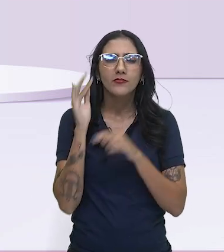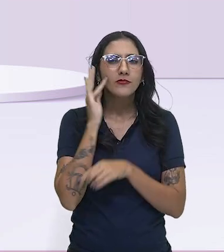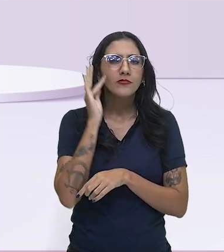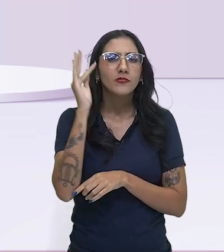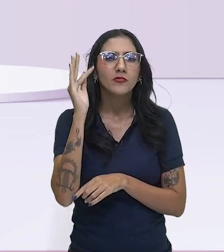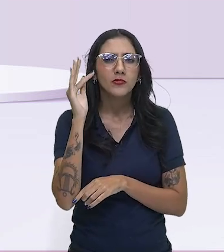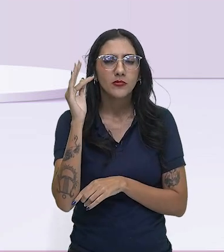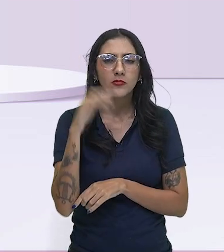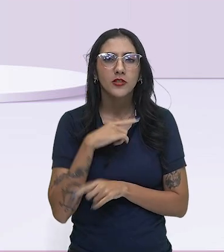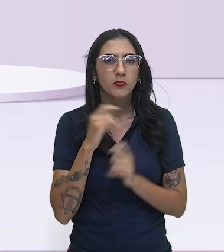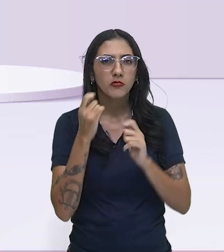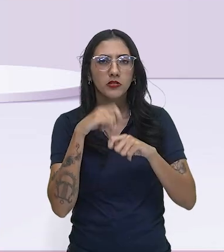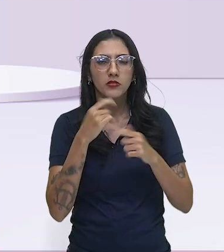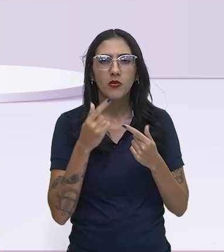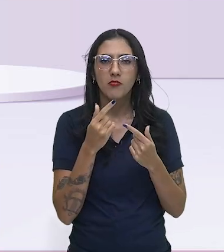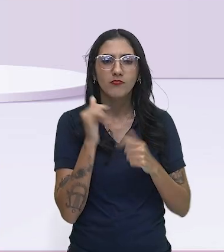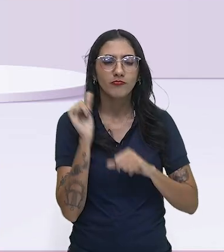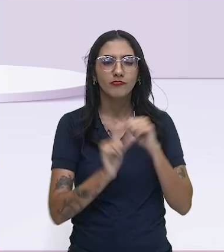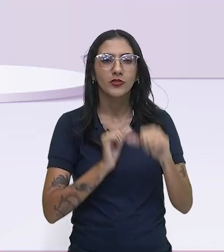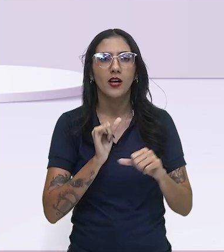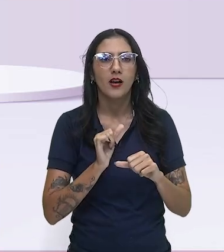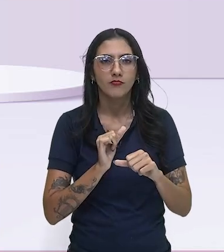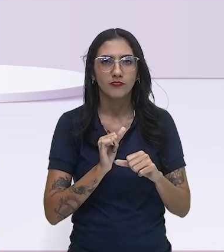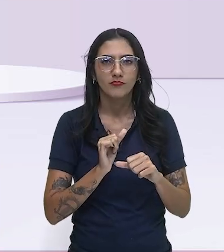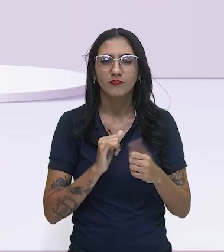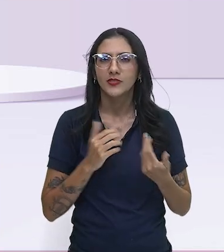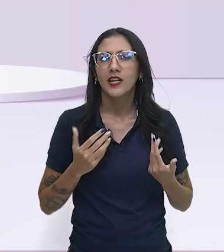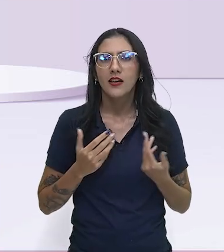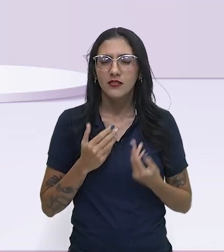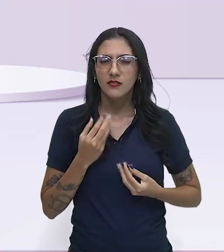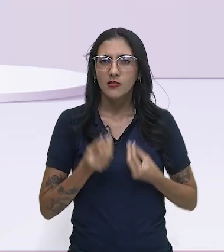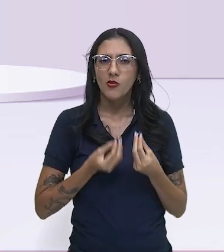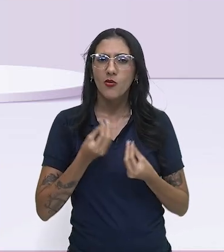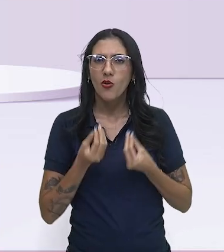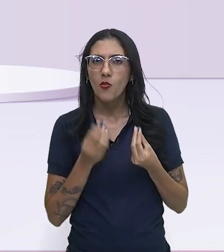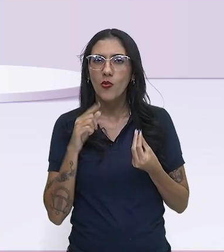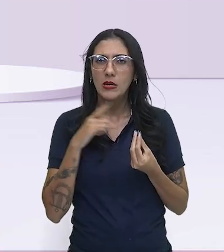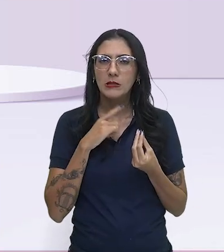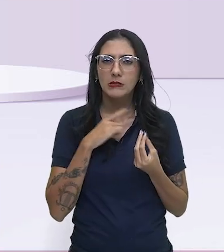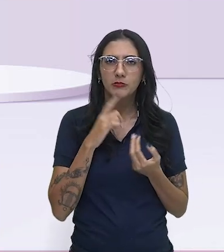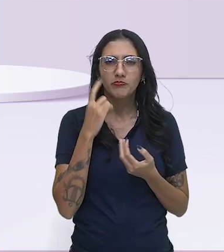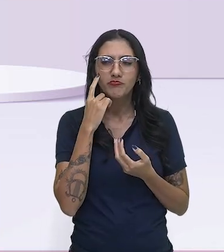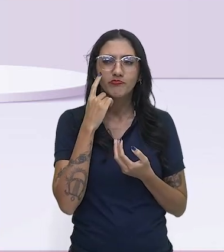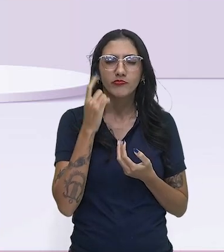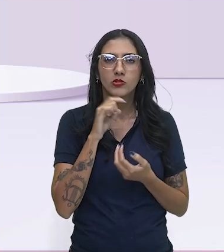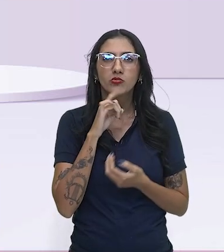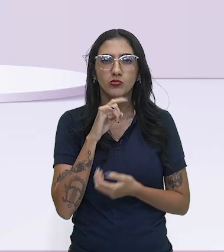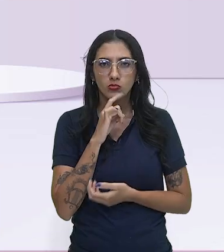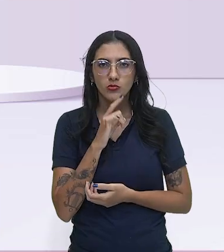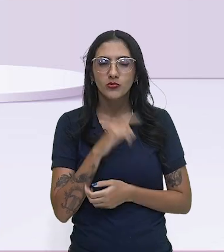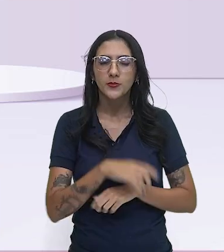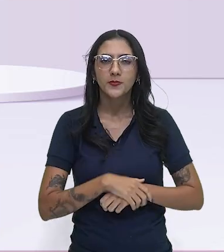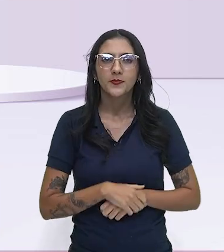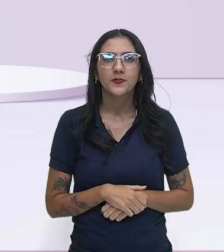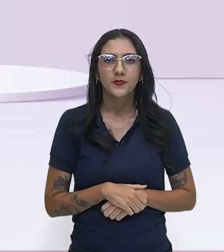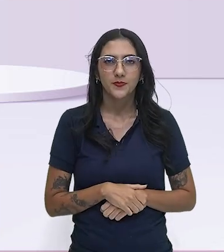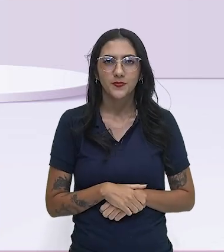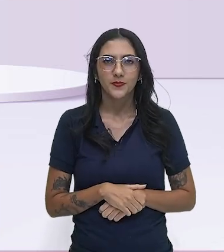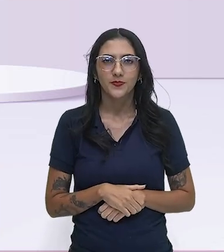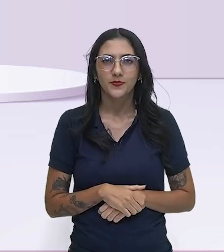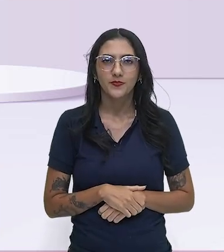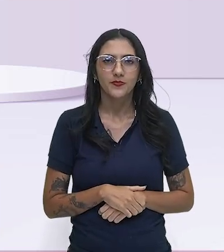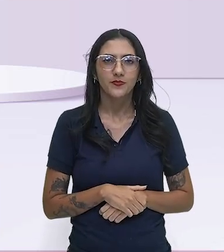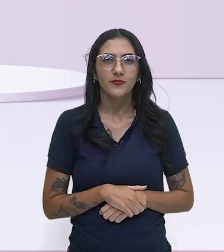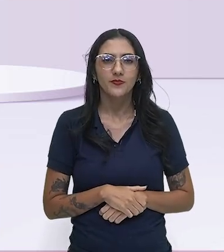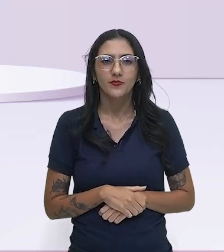uma queda dessa verdade. E aí? Né? Ele vai cair em descrédito, né? Outro ponto também importante, que